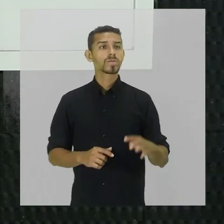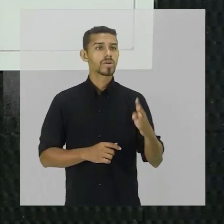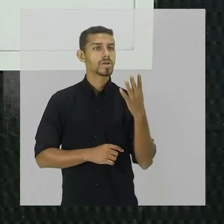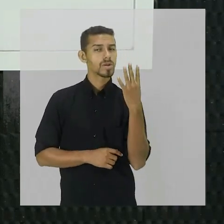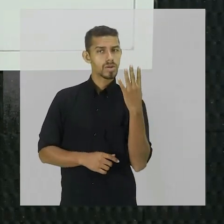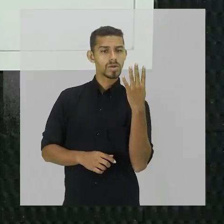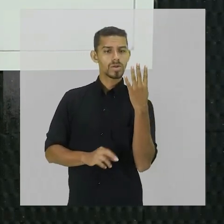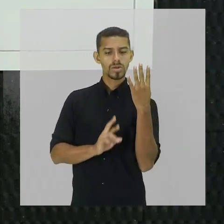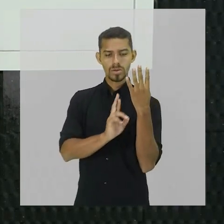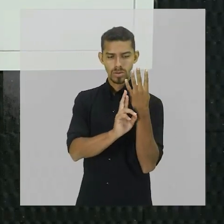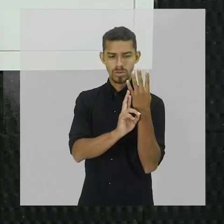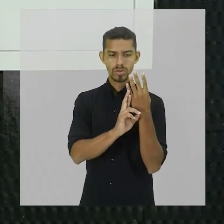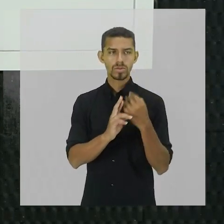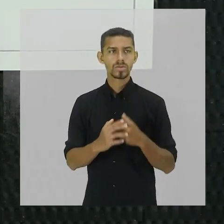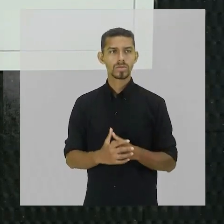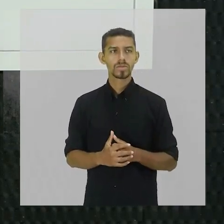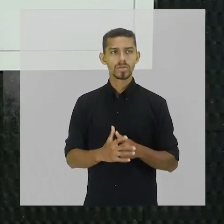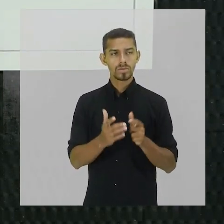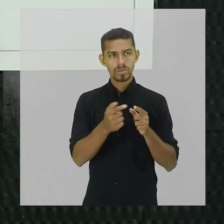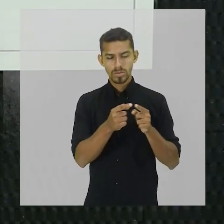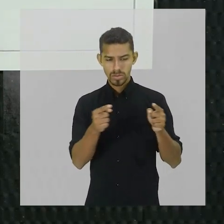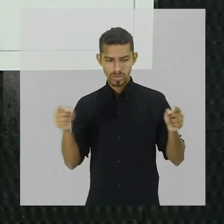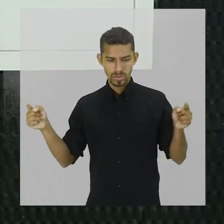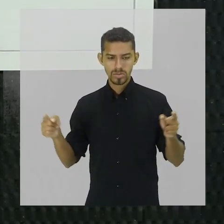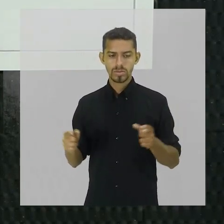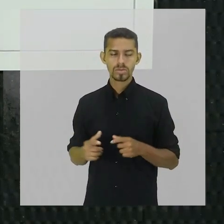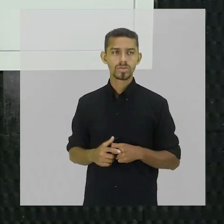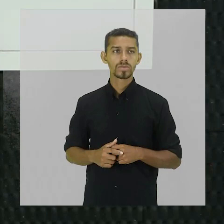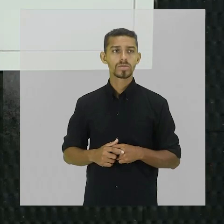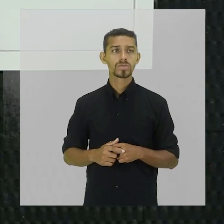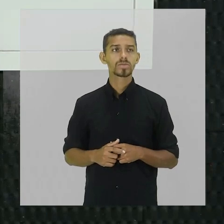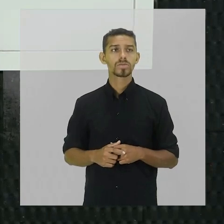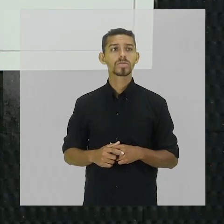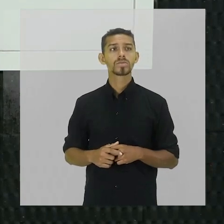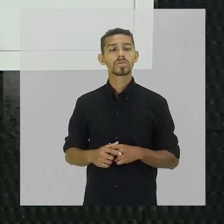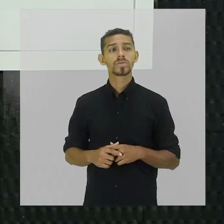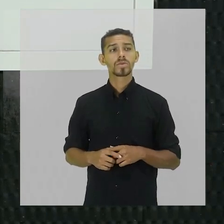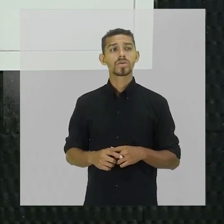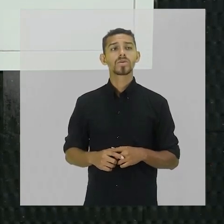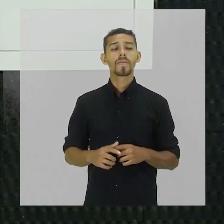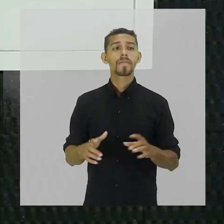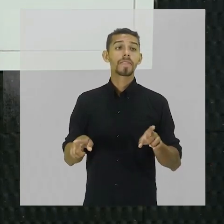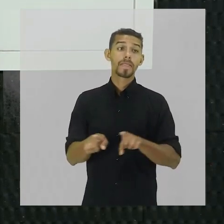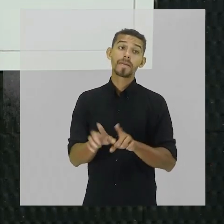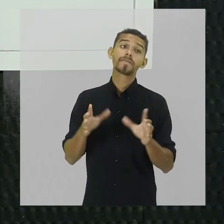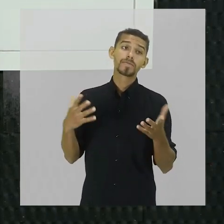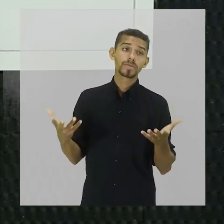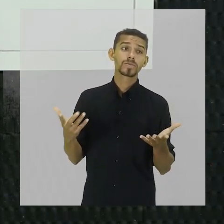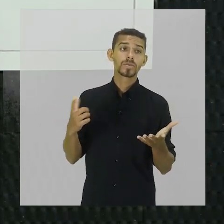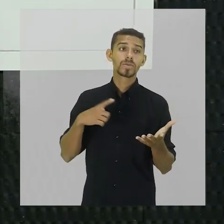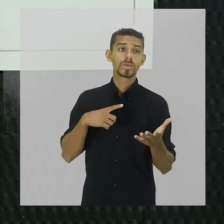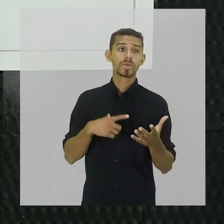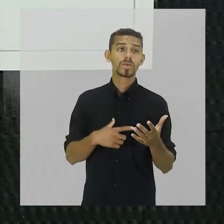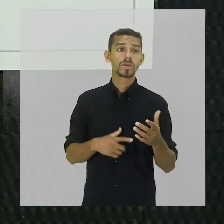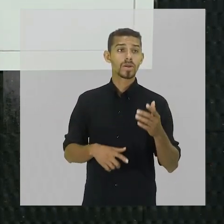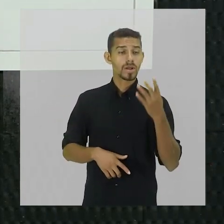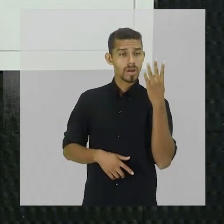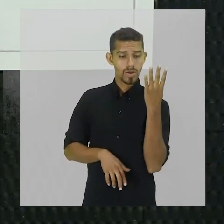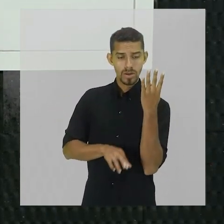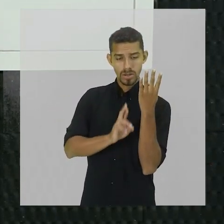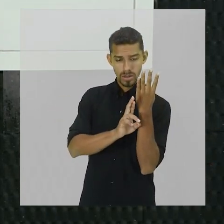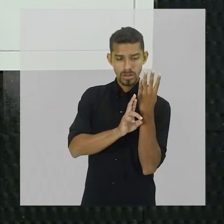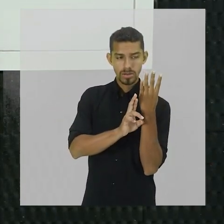que o raio vai do centro ao ponto na circunferência. Eu tenho 4 raios, então esse lado aqui vale 4